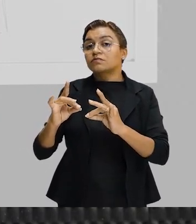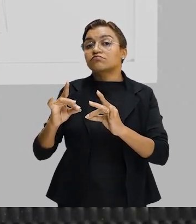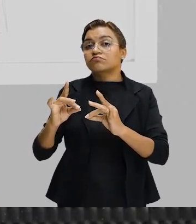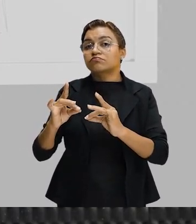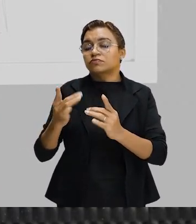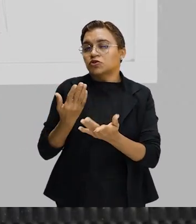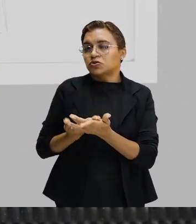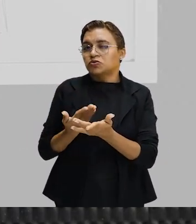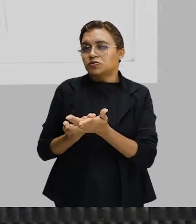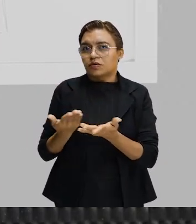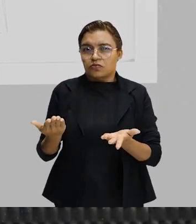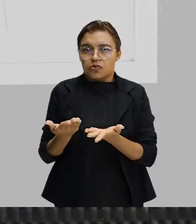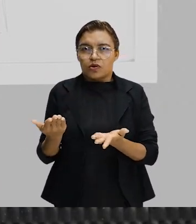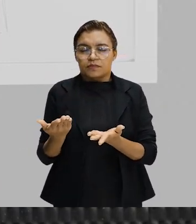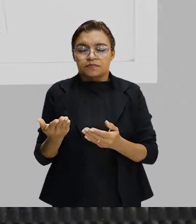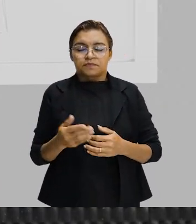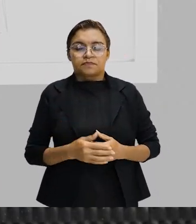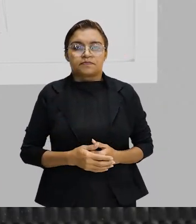parte.